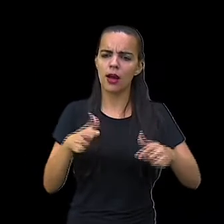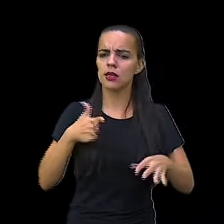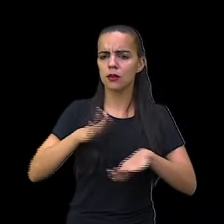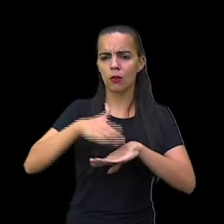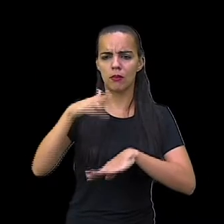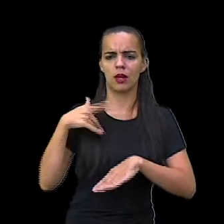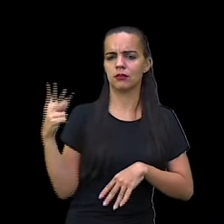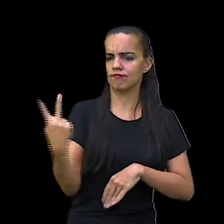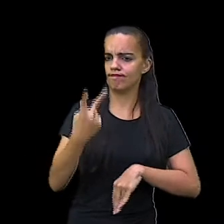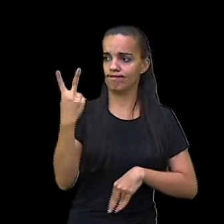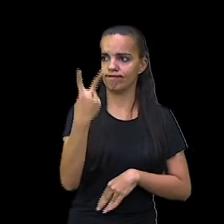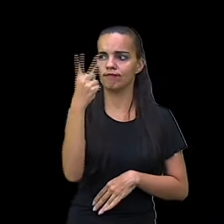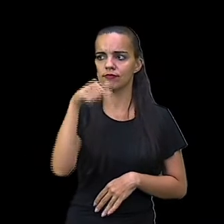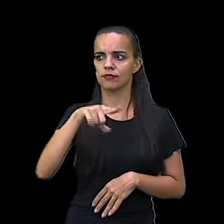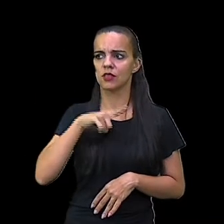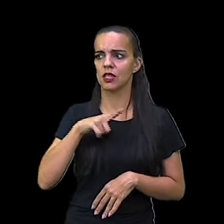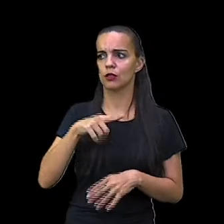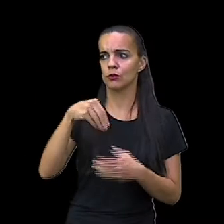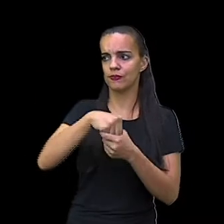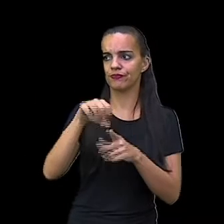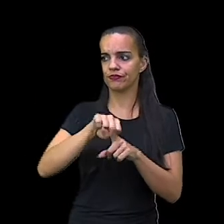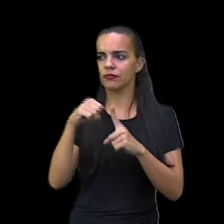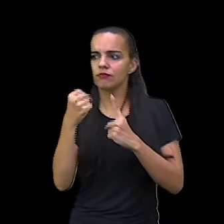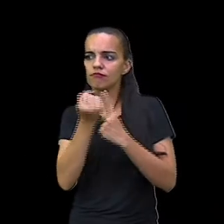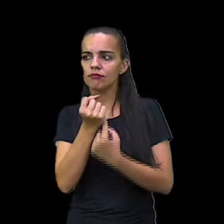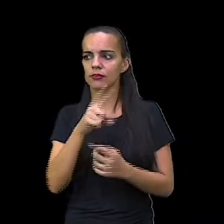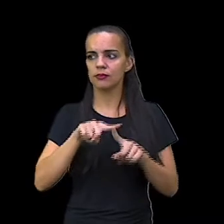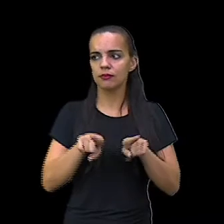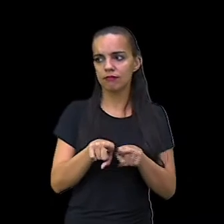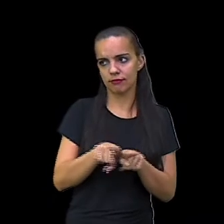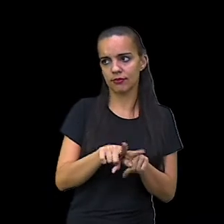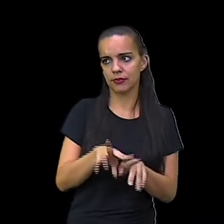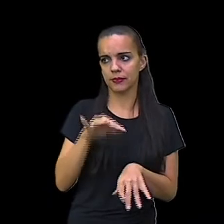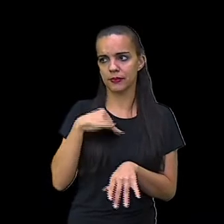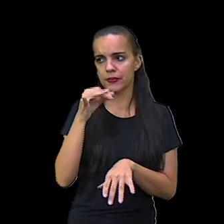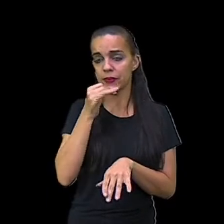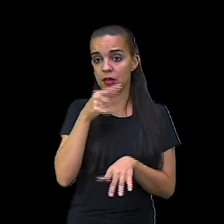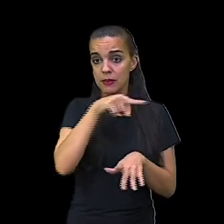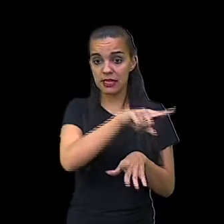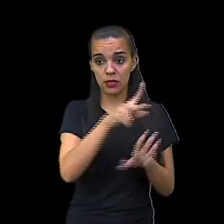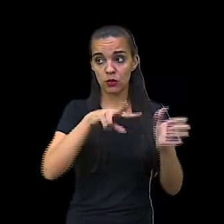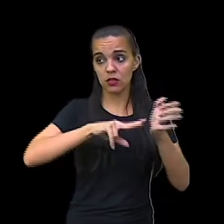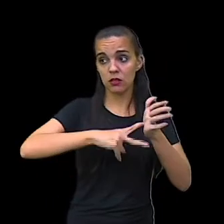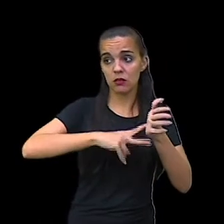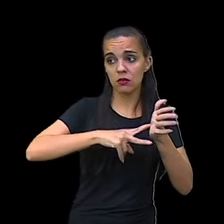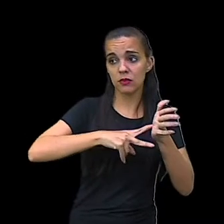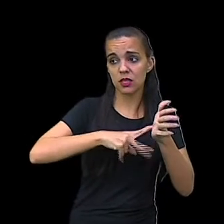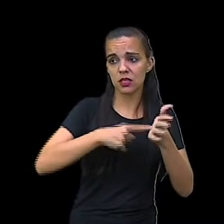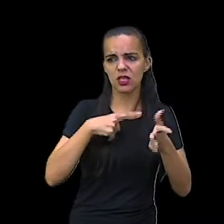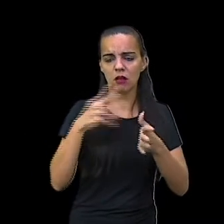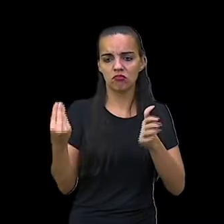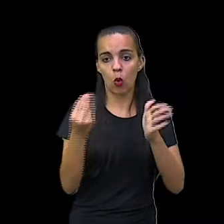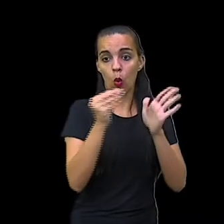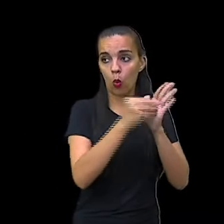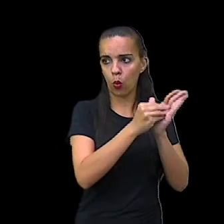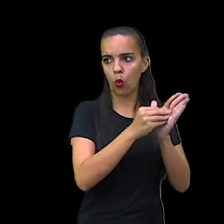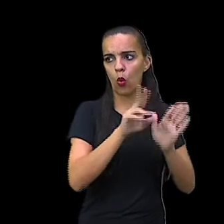sua posterior eliminação se dará através dos sindicatos e daí seu nome,